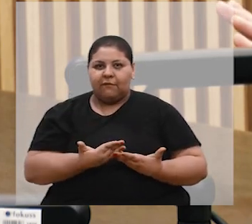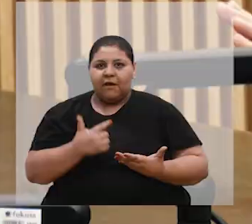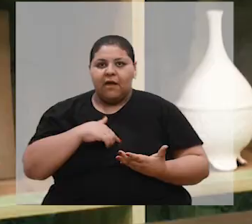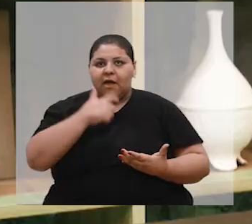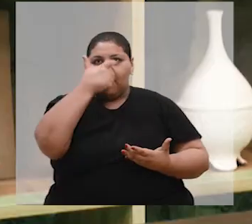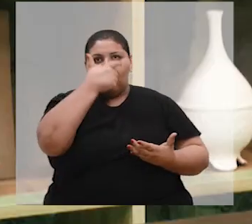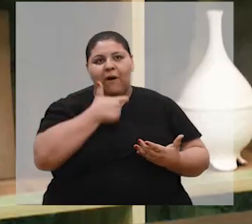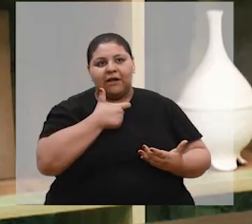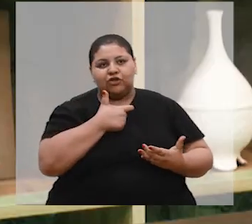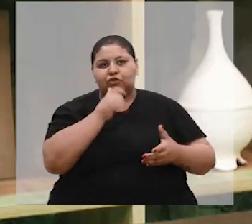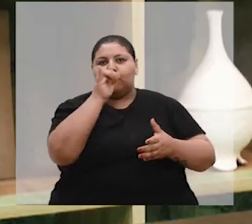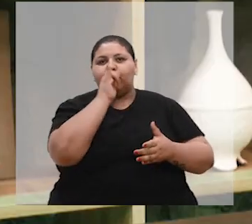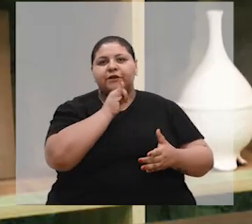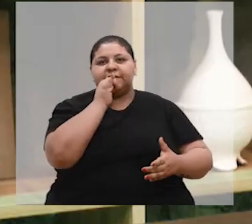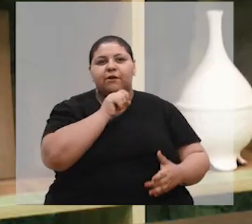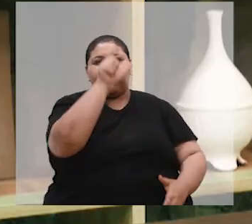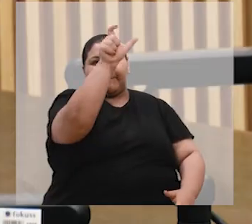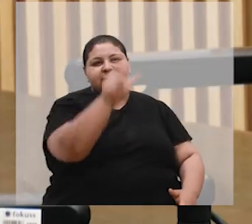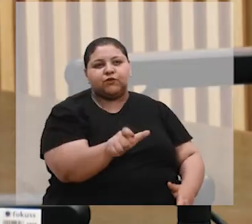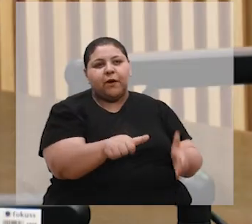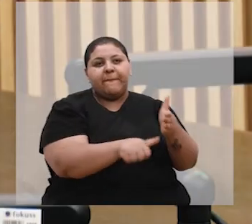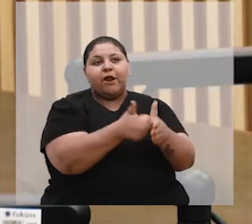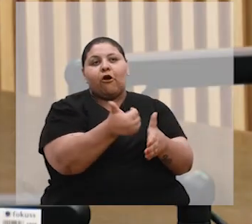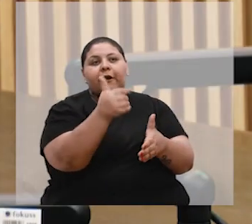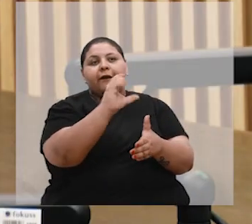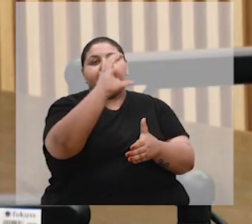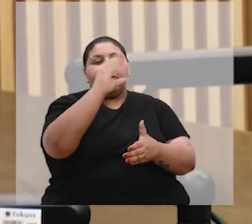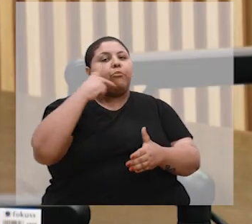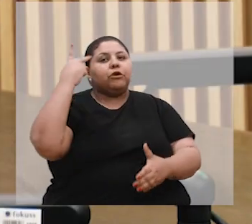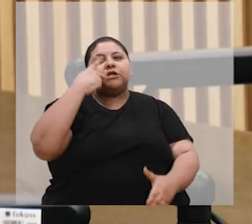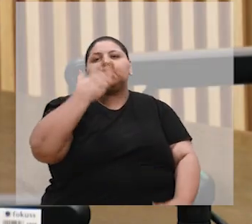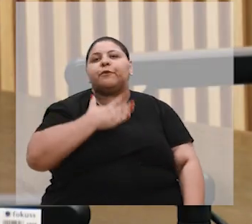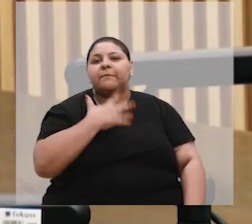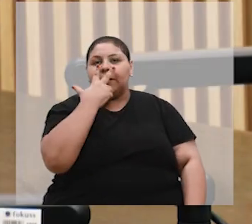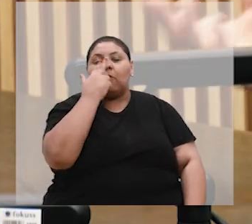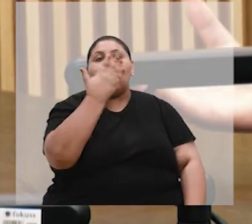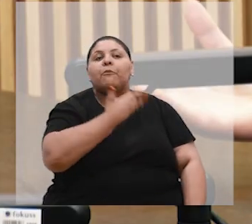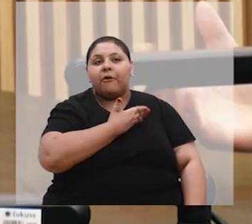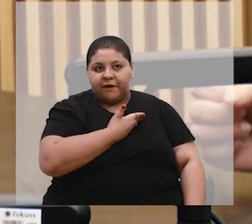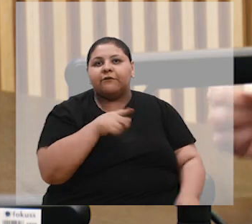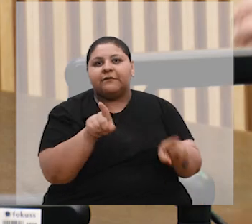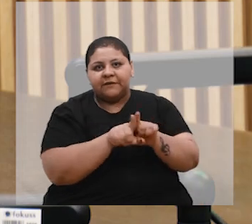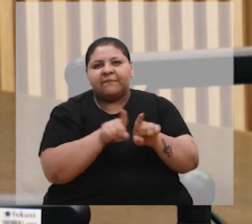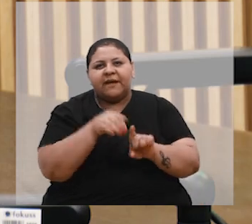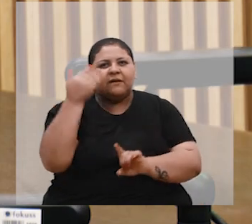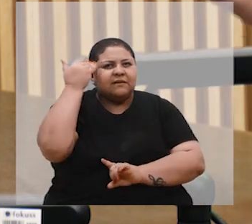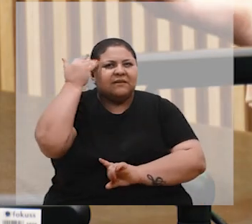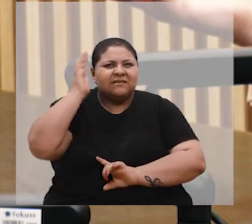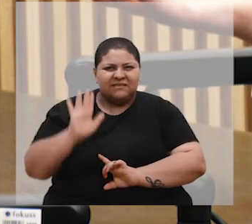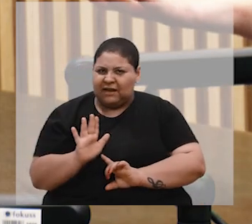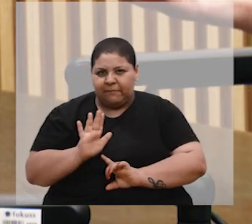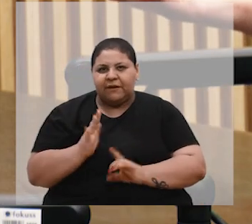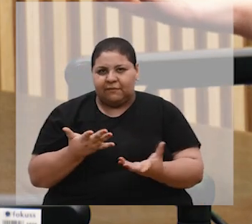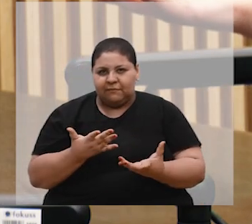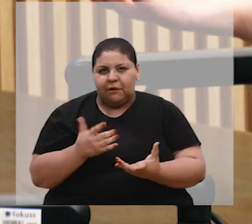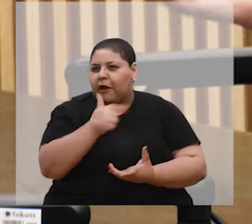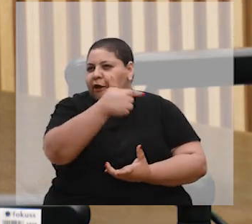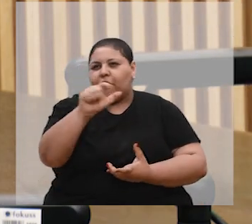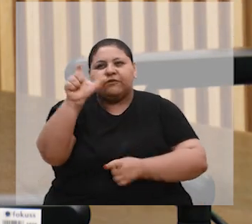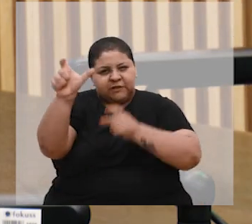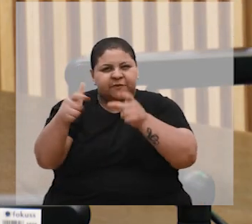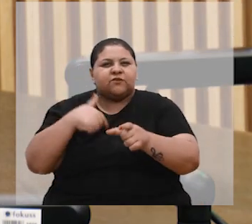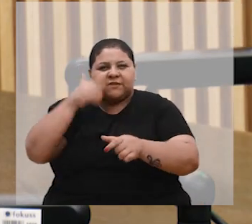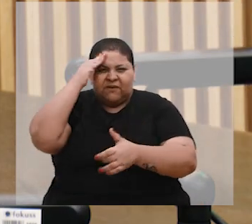o Joãozinho é bom. Exatamente. Eu acabo endossando a decisão de grandes amigos ou das pessoas nas quais eu